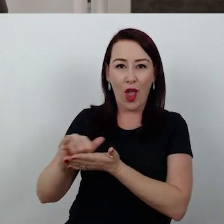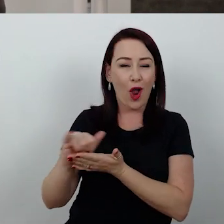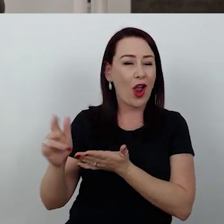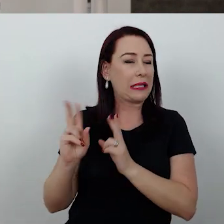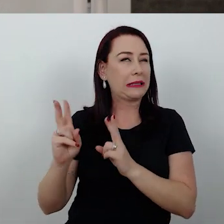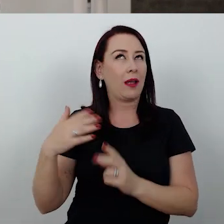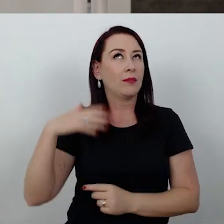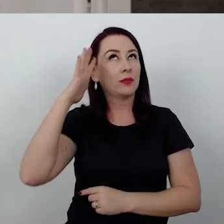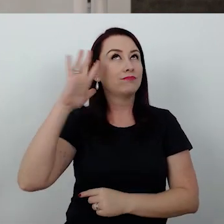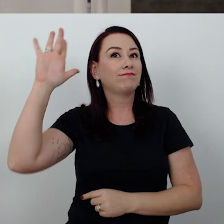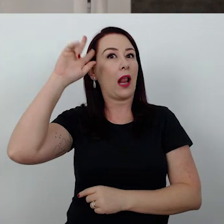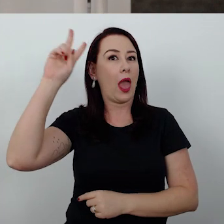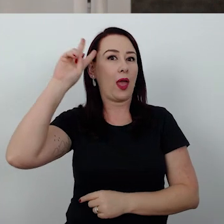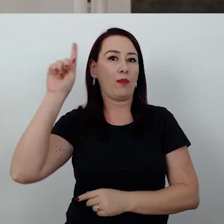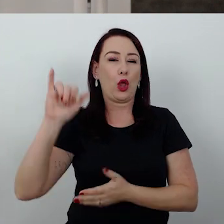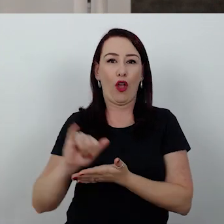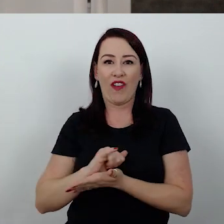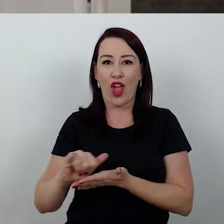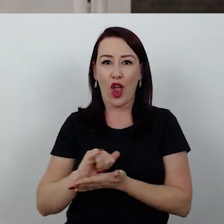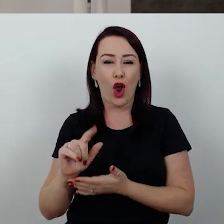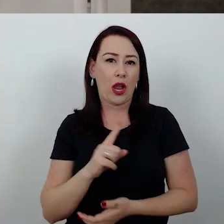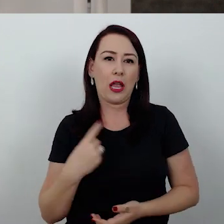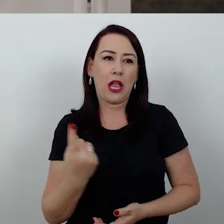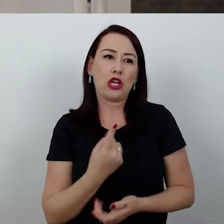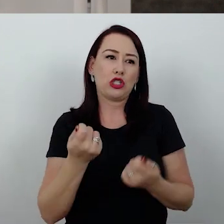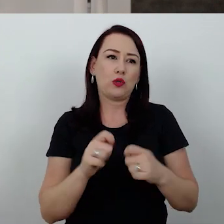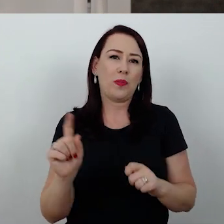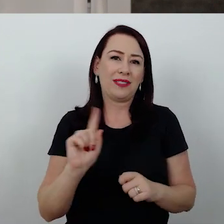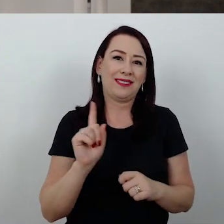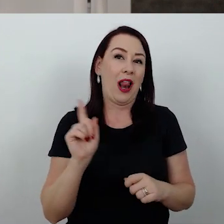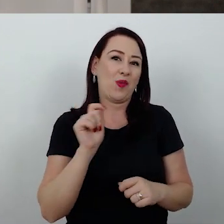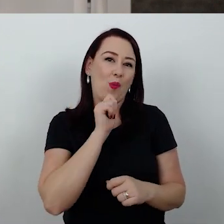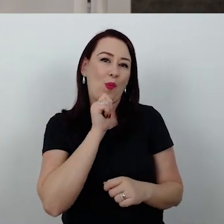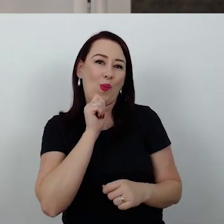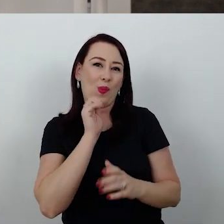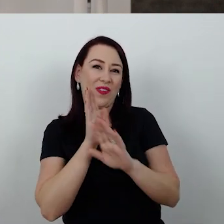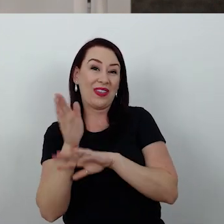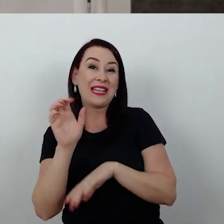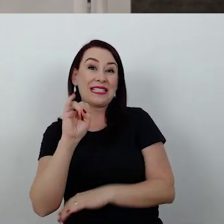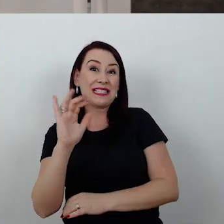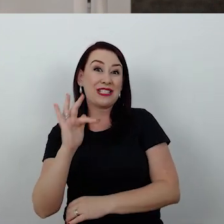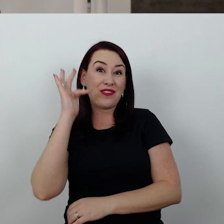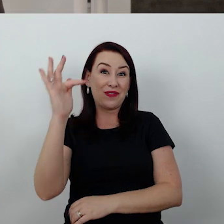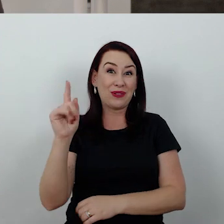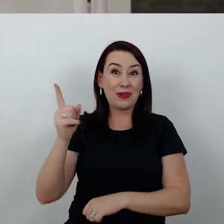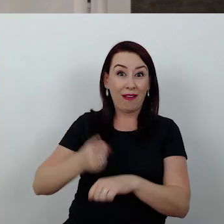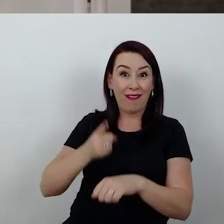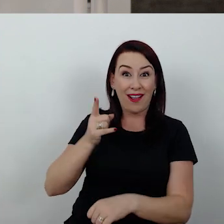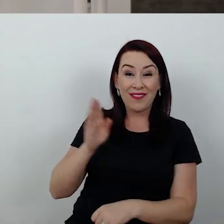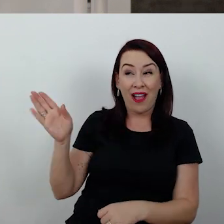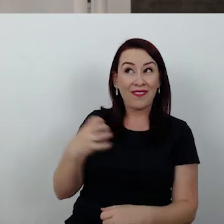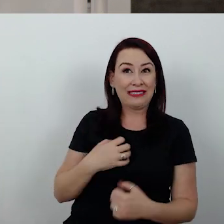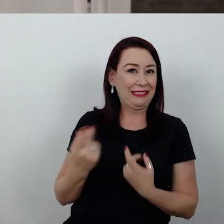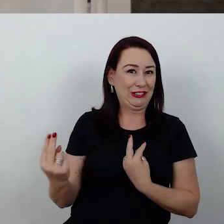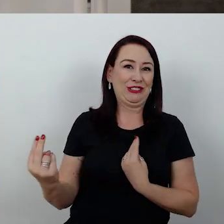sempre penso e falo também, que é isso, assim, a gente não precisa ter ido, eu ainda não fui, mas Tenho certeza que se for, vai ser a